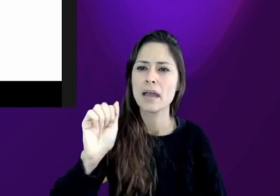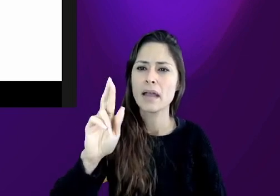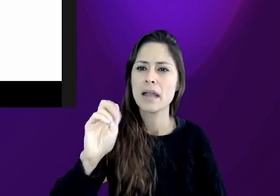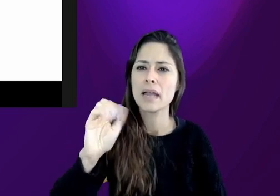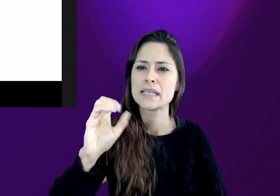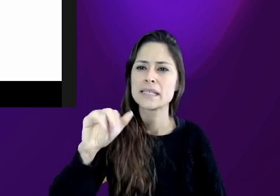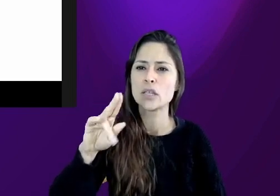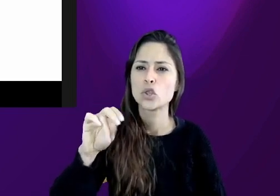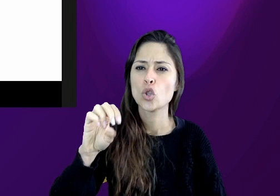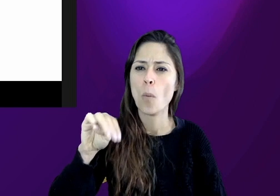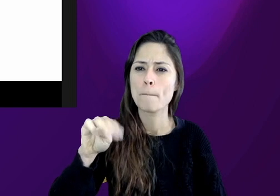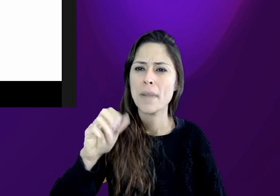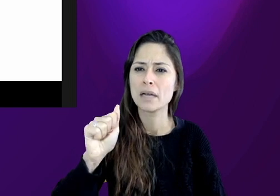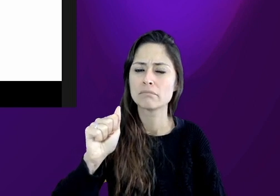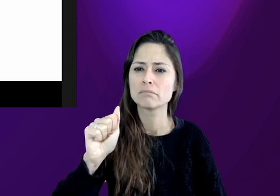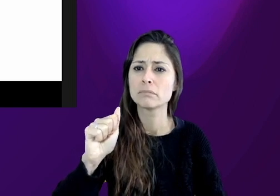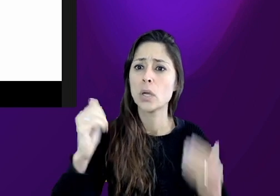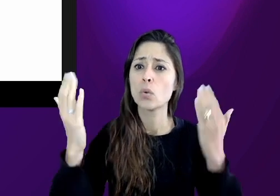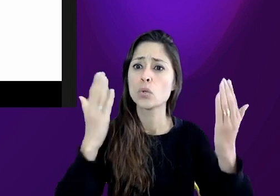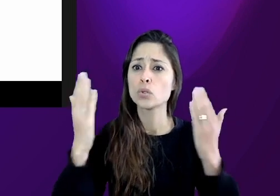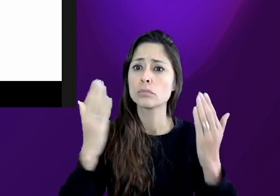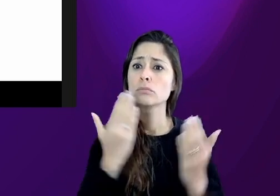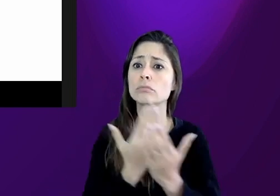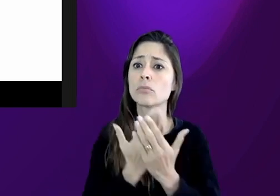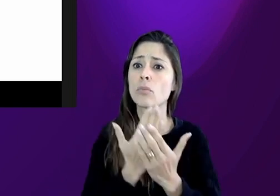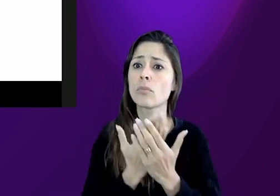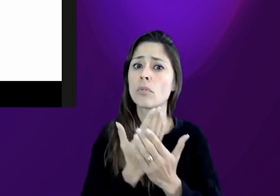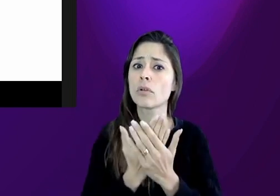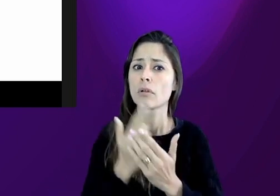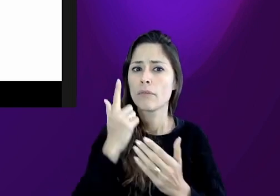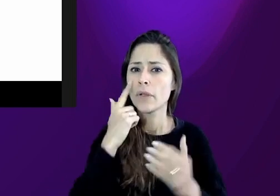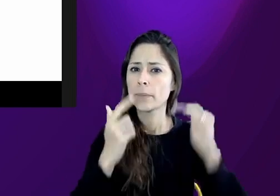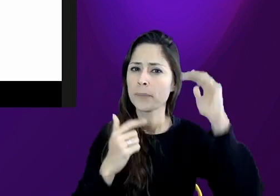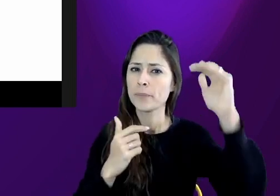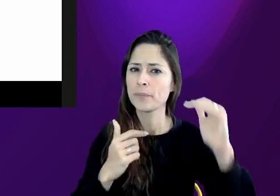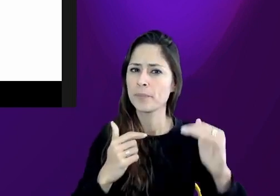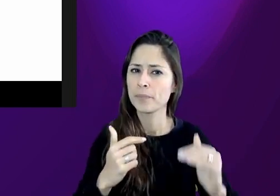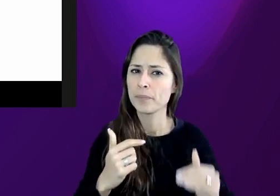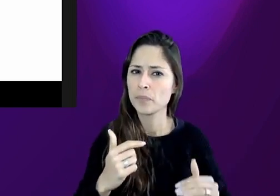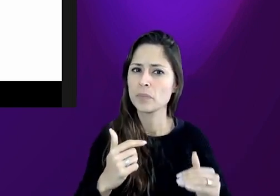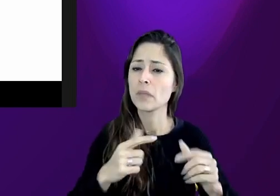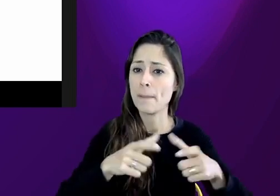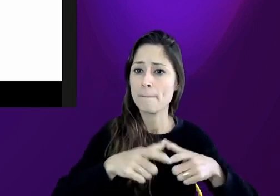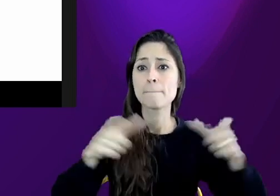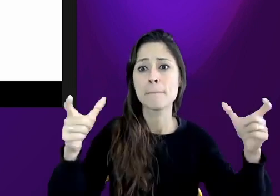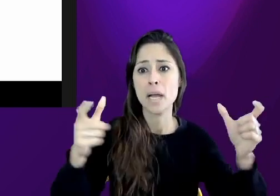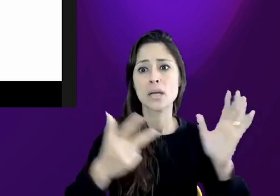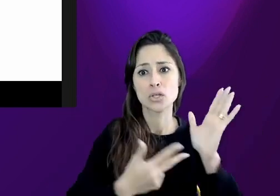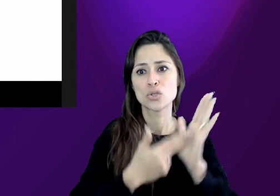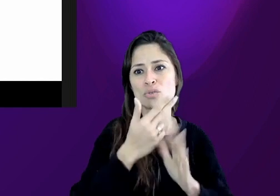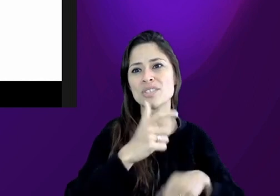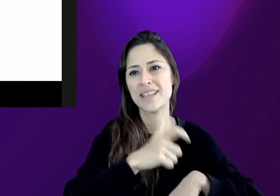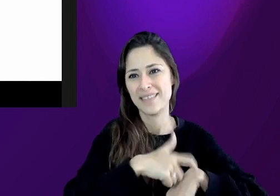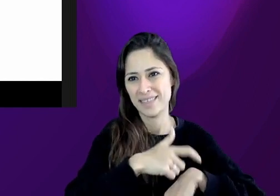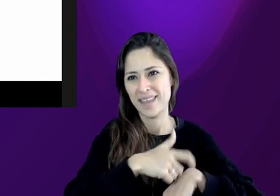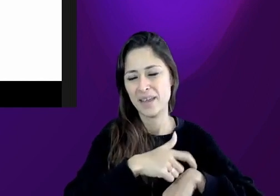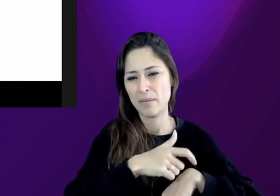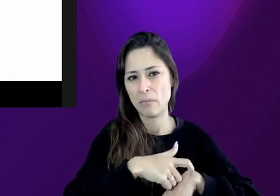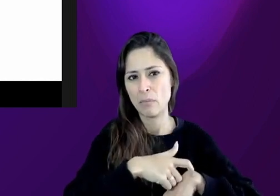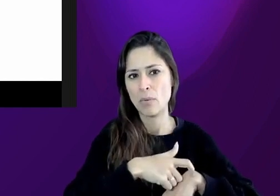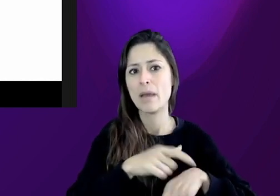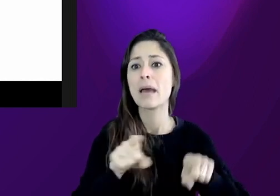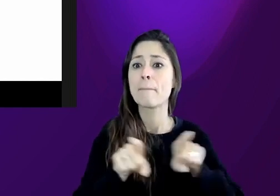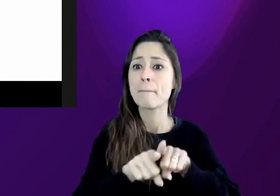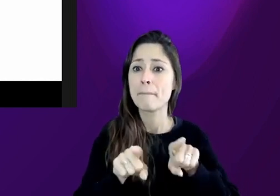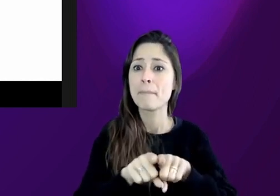eles foram equiparáveis, exceto no tempo cirúrgico, que foi de fato maior com a cirurgia robótica, e na perda sanguínea, que foi